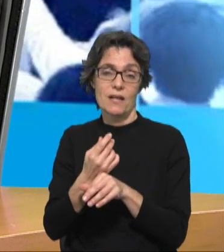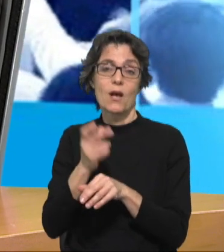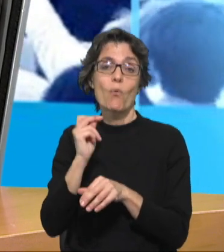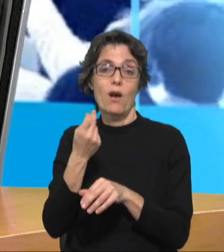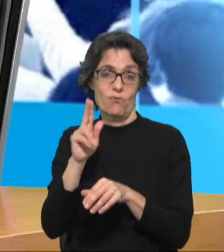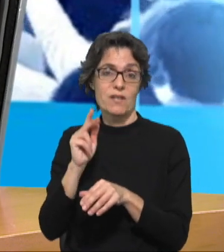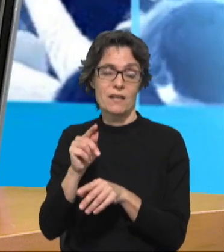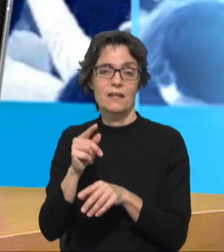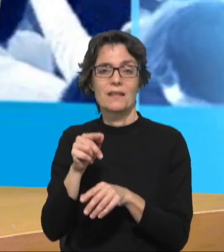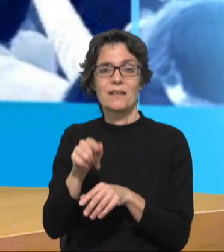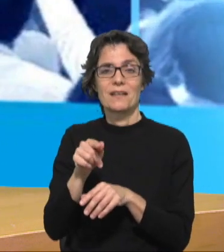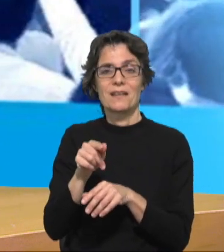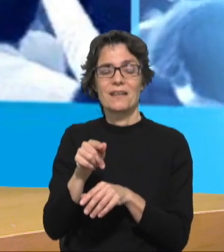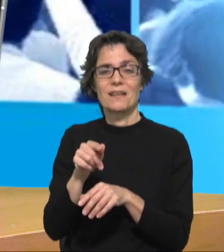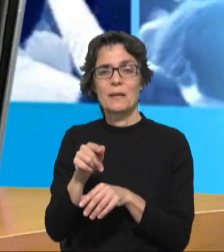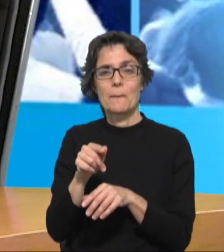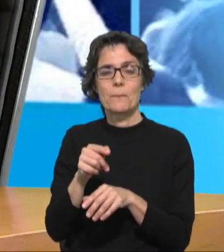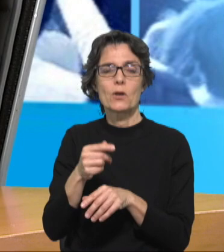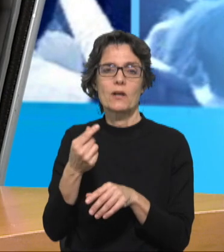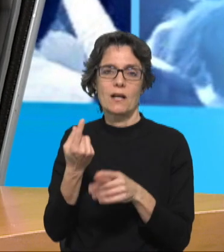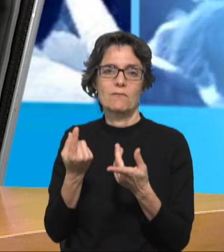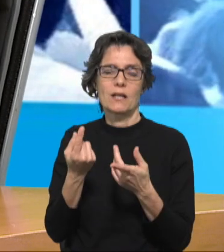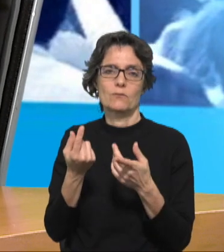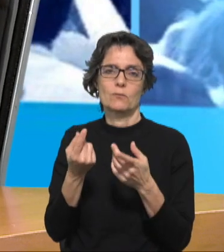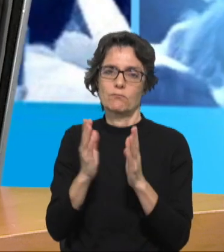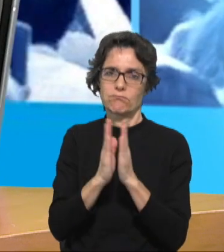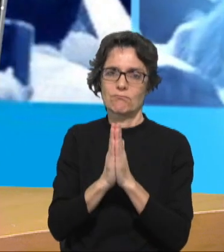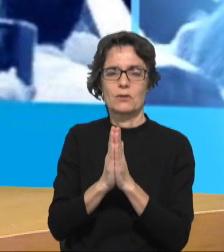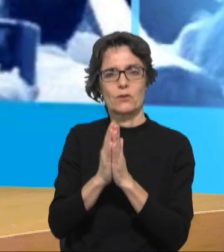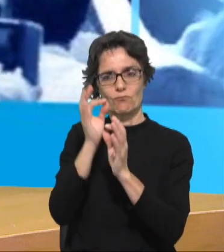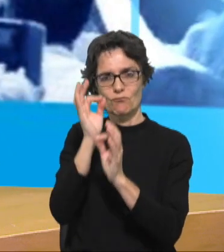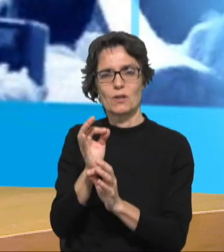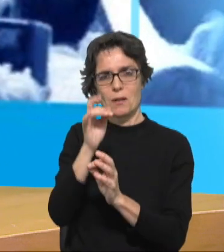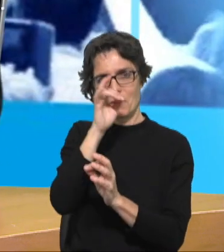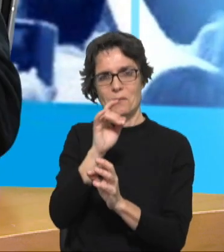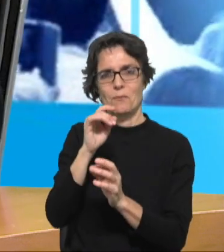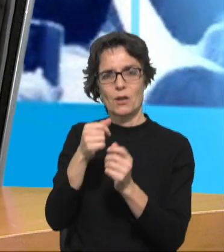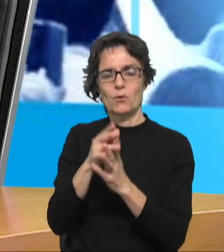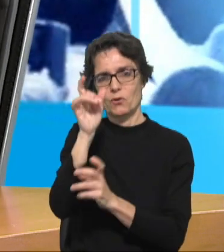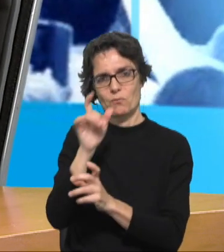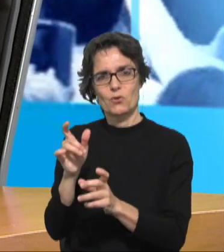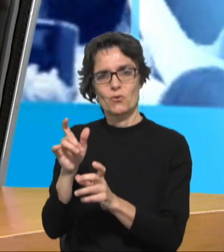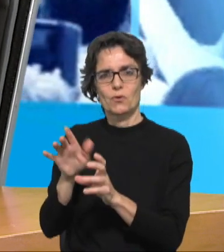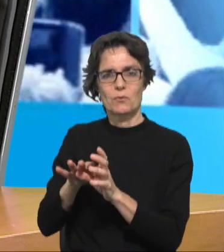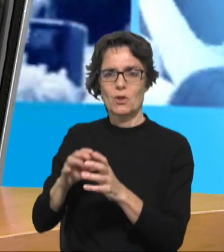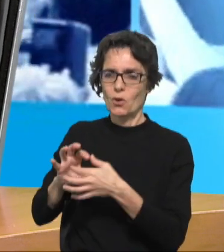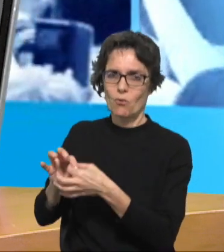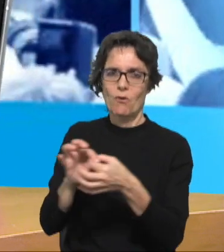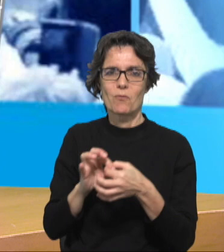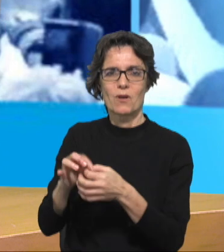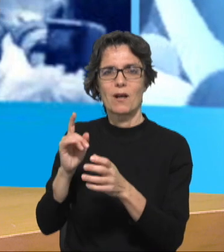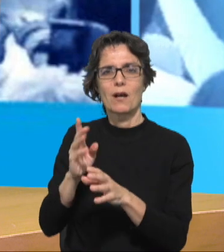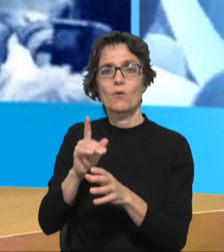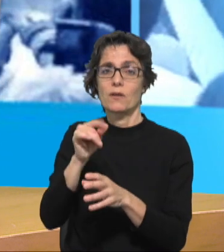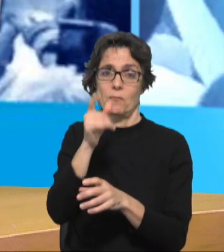celebração digna para um centenário, não é? Com uma celebração da Eucaristia, lembrar todos aqueles que já faleceram e todos aqueles que colaboram connosco.